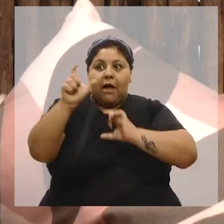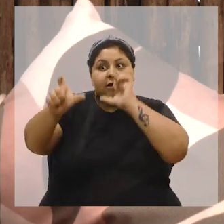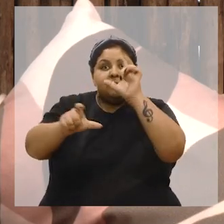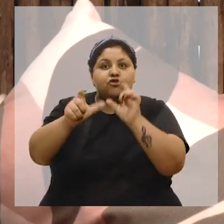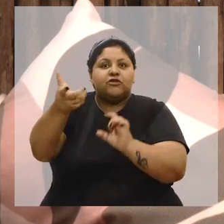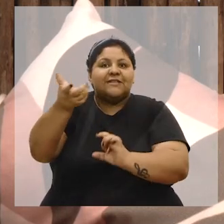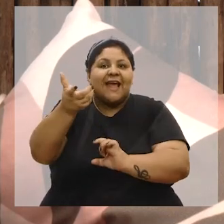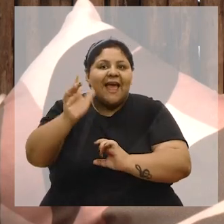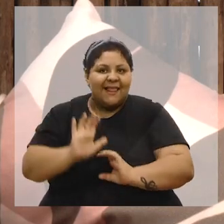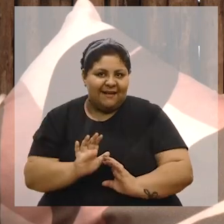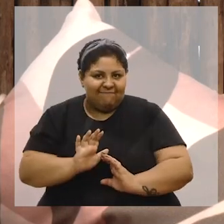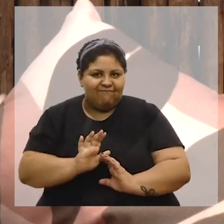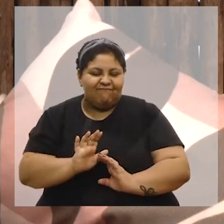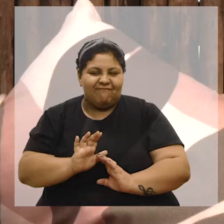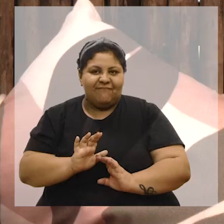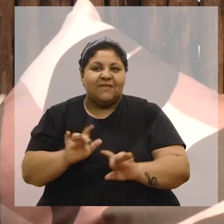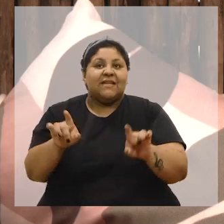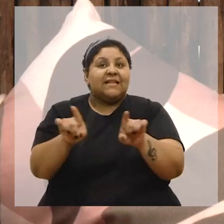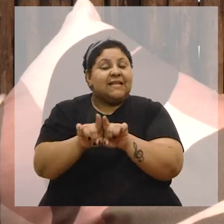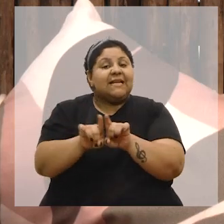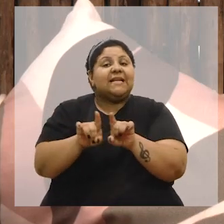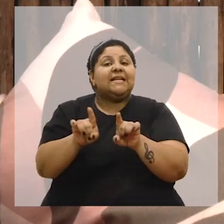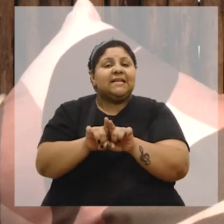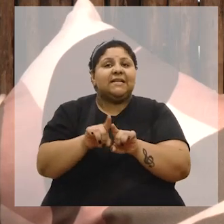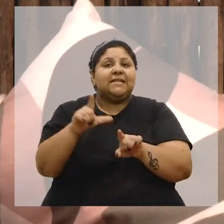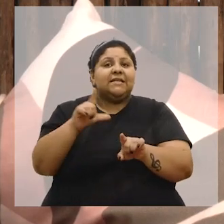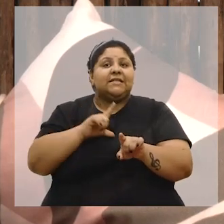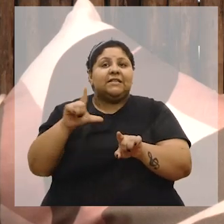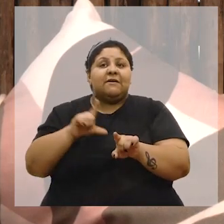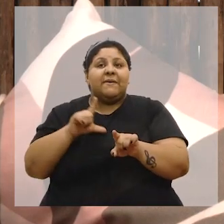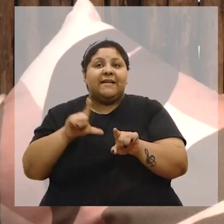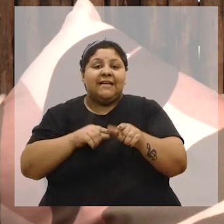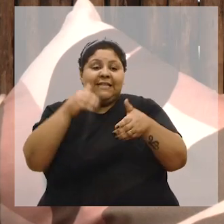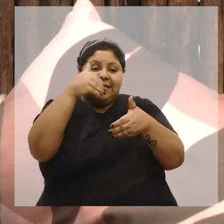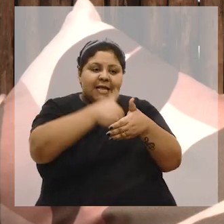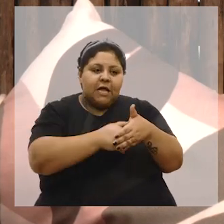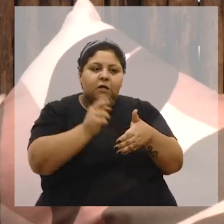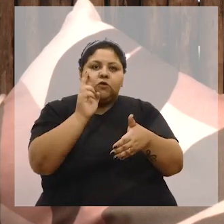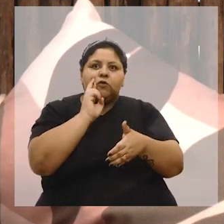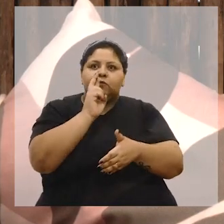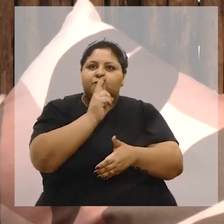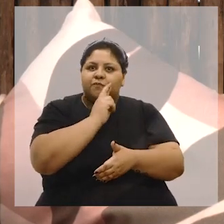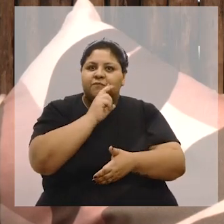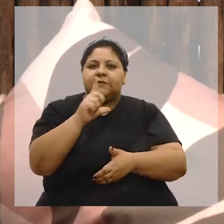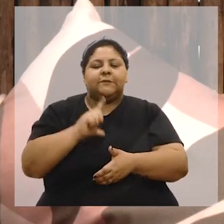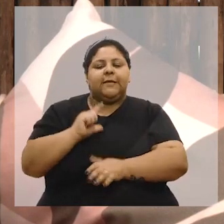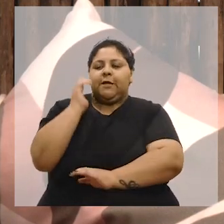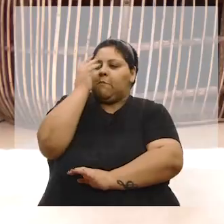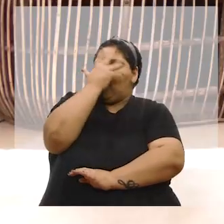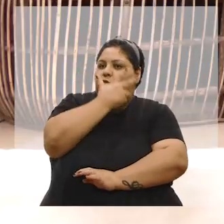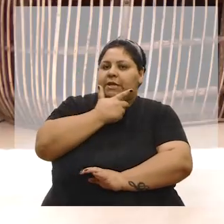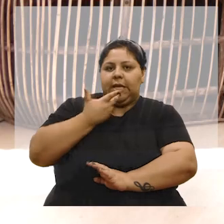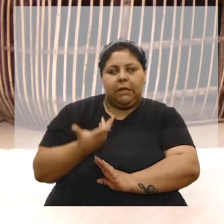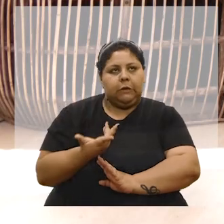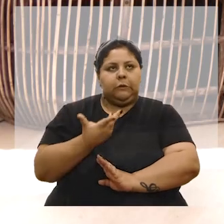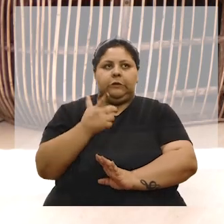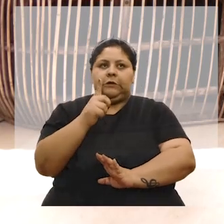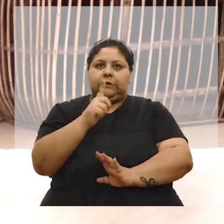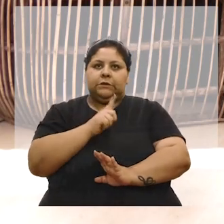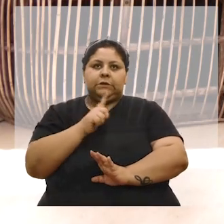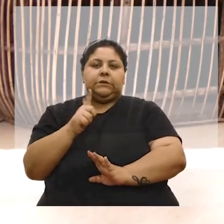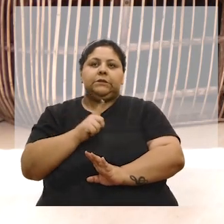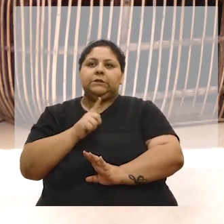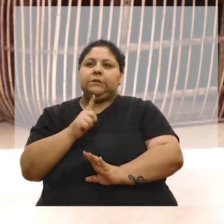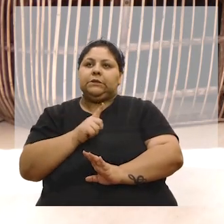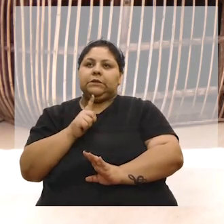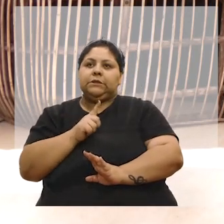as pessoas querem isso. E o quanto isso também tem que ter nos restaurantes, né? Tem que ser bonito, tem que ir